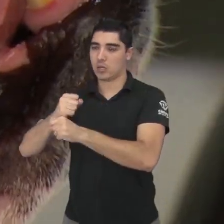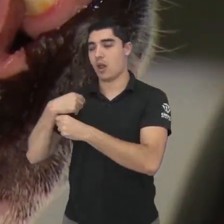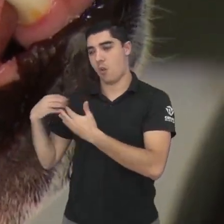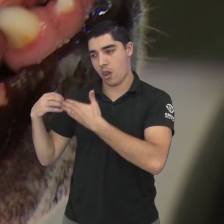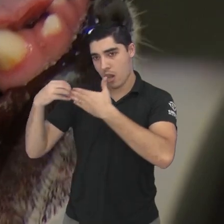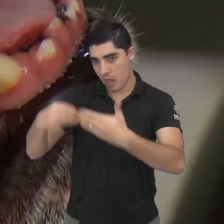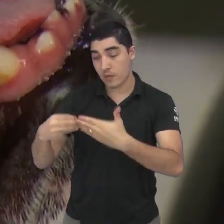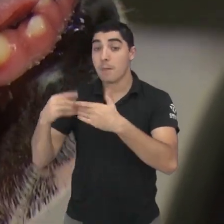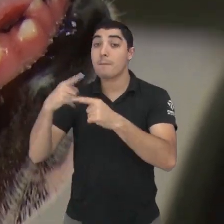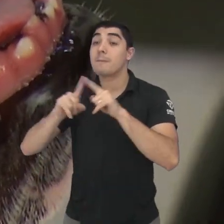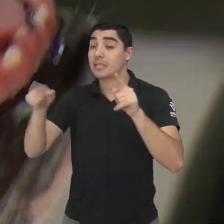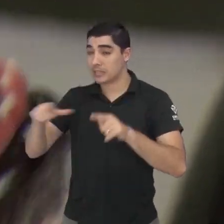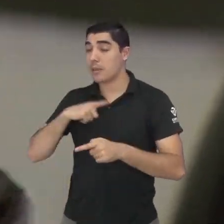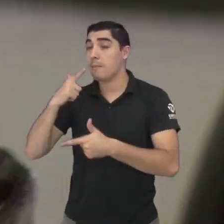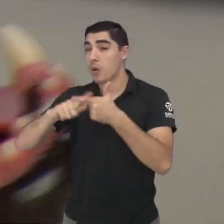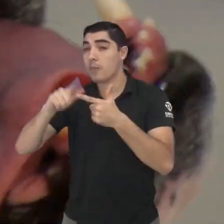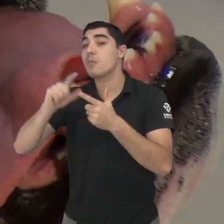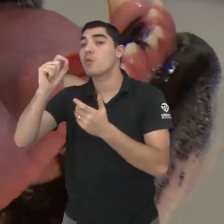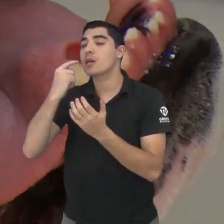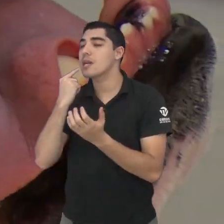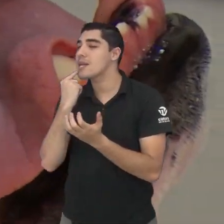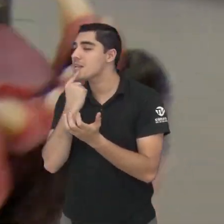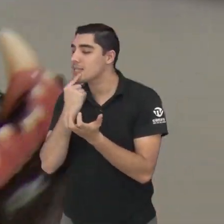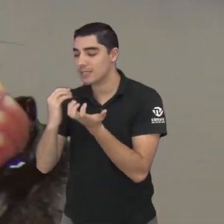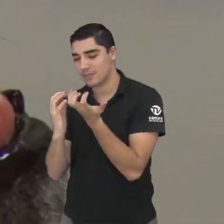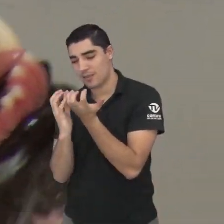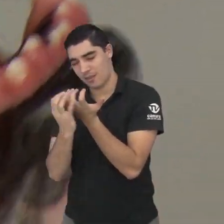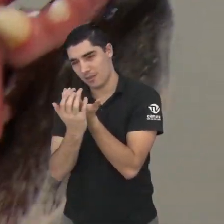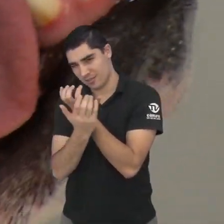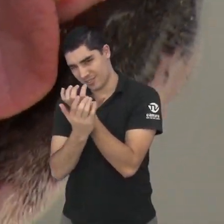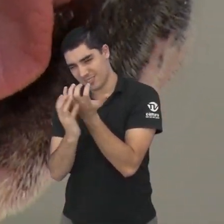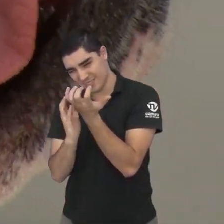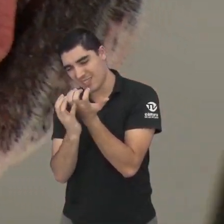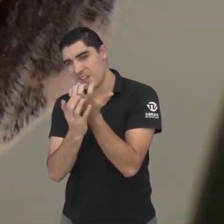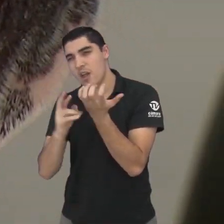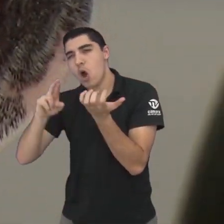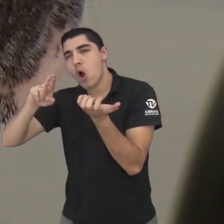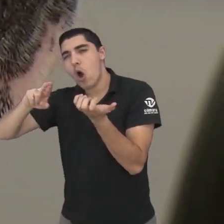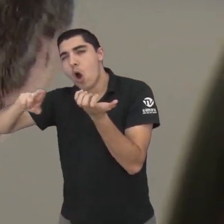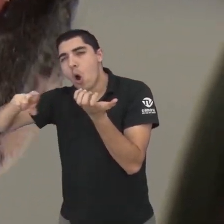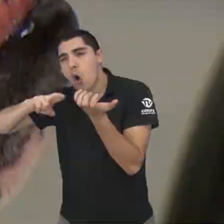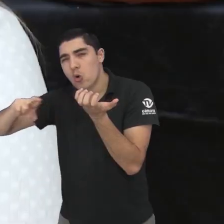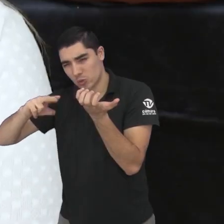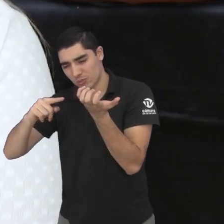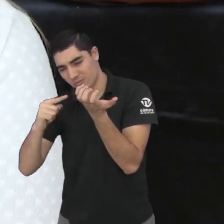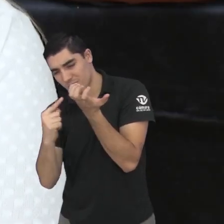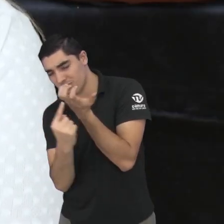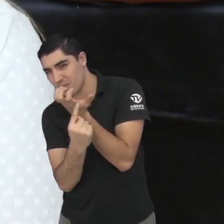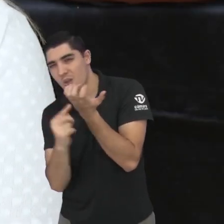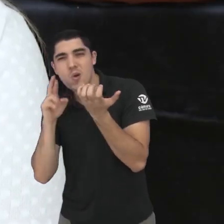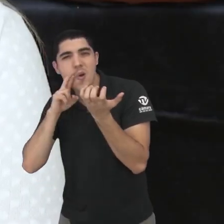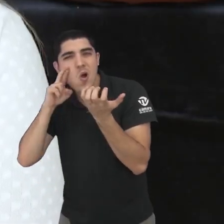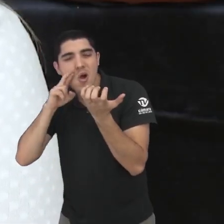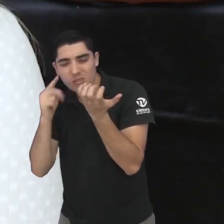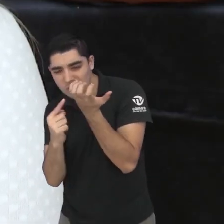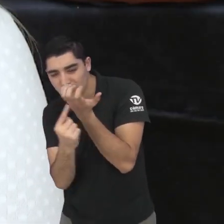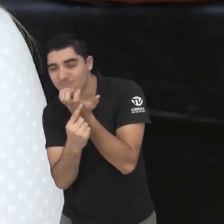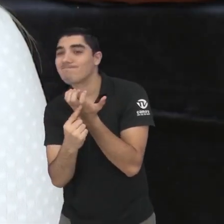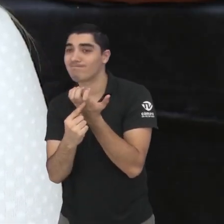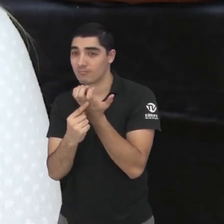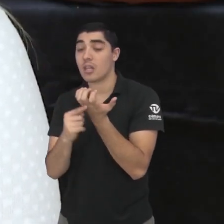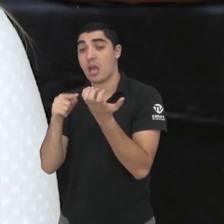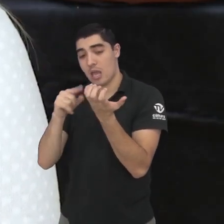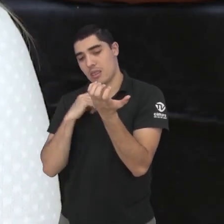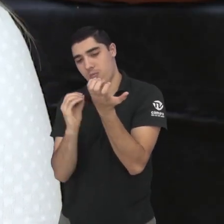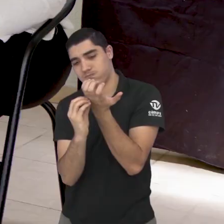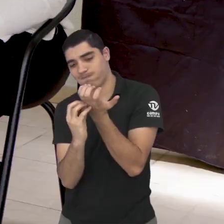ele tem na gengiva. O que é? Ele cresce mais do que o normal, então acaba favorecendo o acúmulo de tártaro.